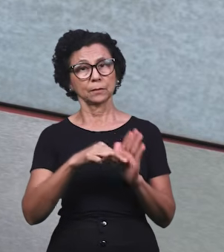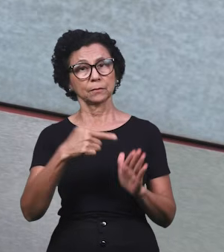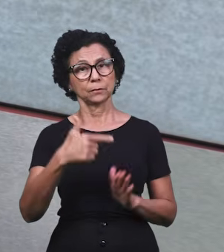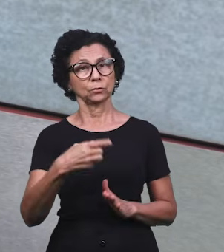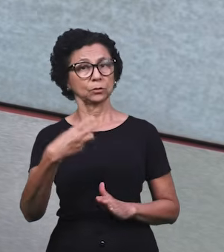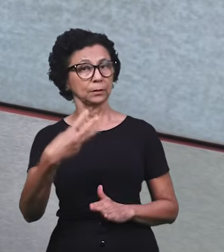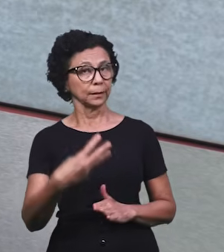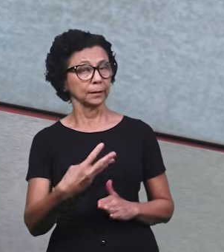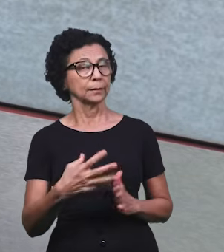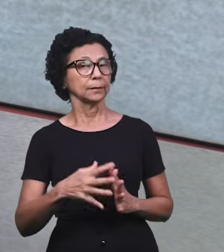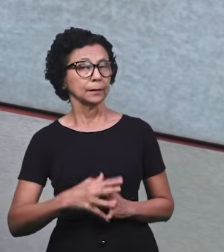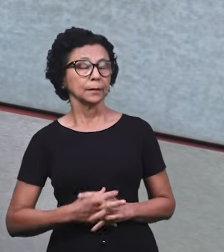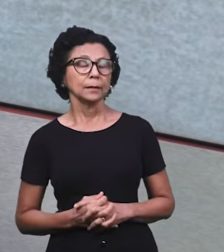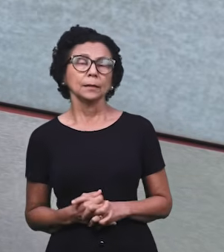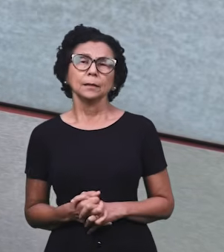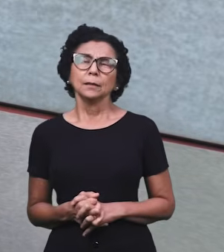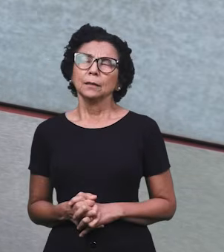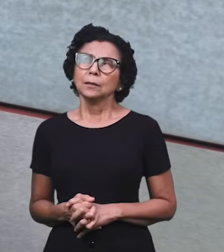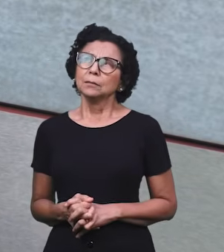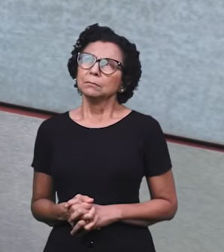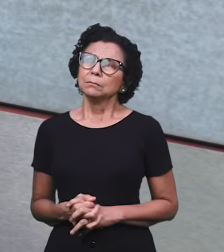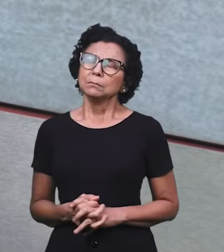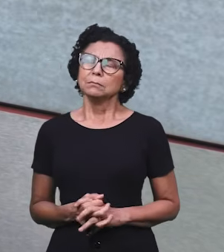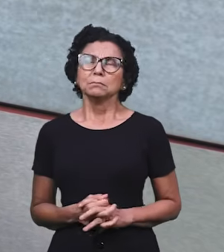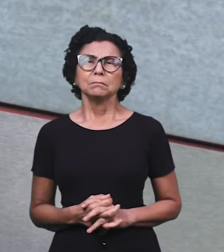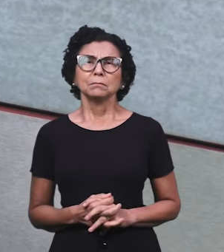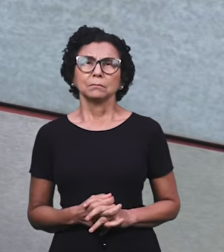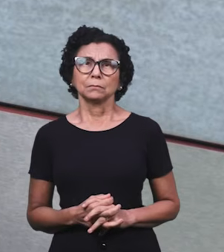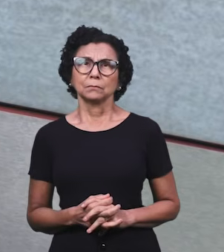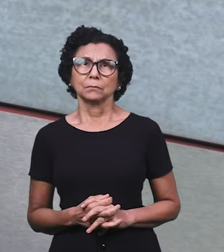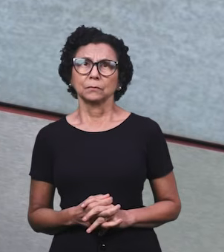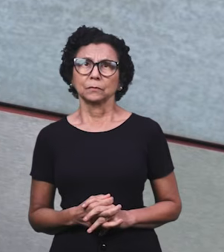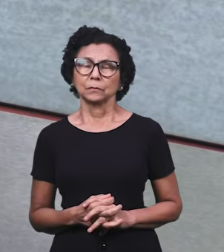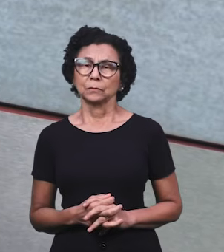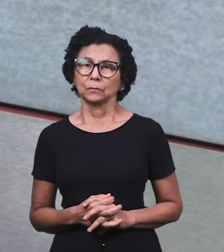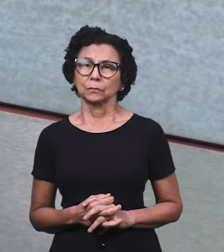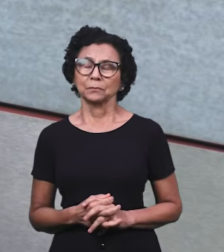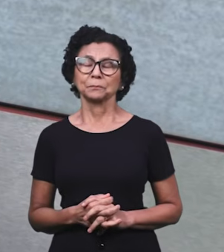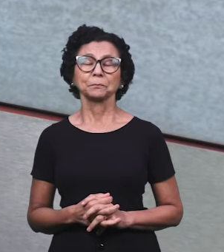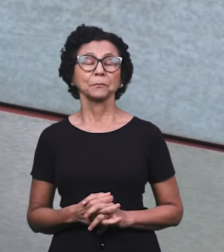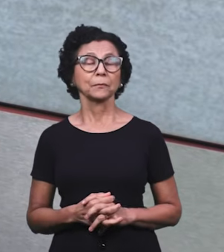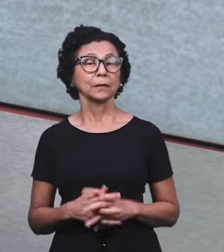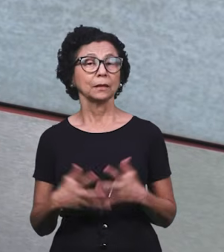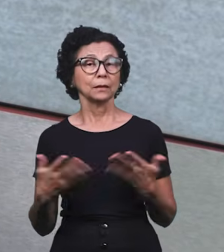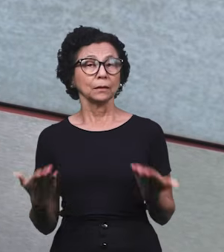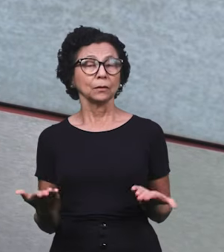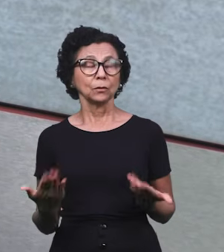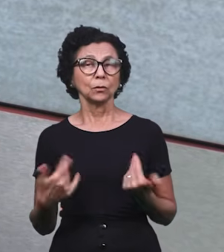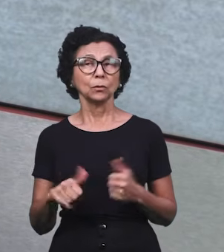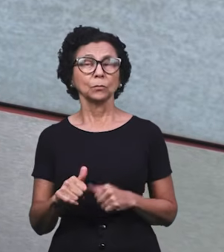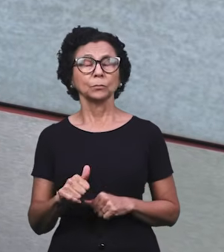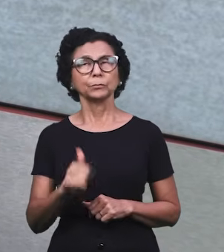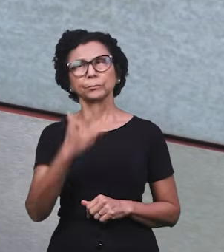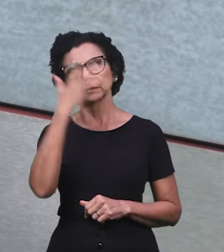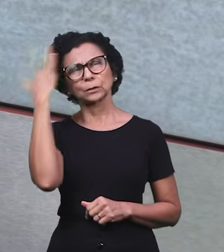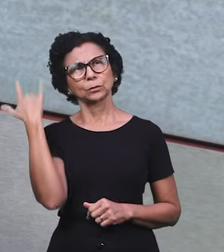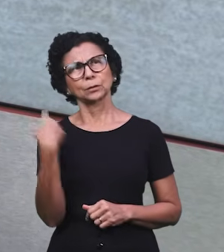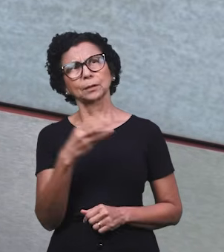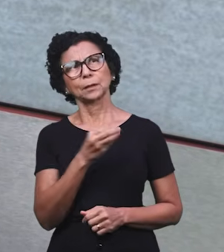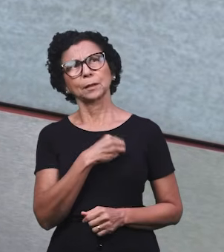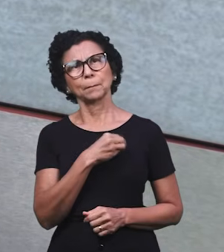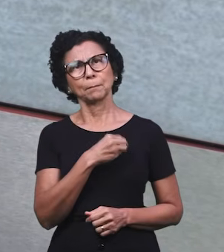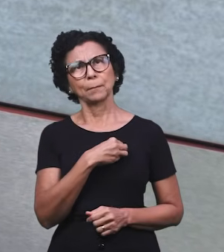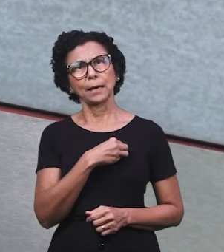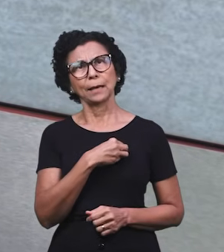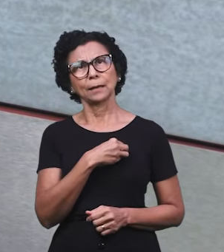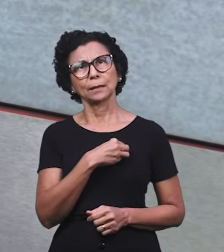23. Agora, na condição de pecador, eu estou explicando ainda, estou respondendo ainda. Na condição de pecador, o homem teria